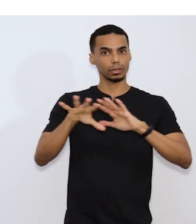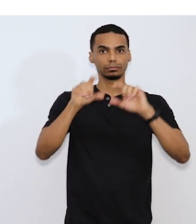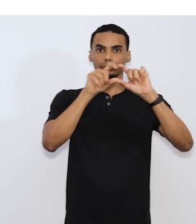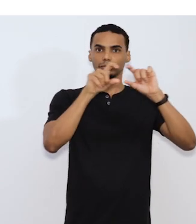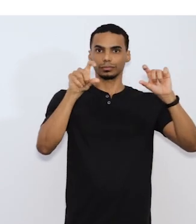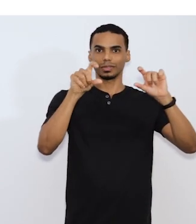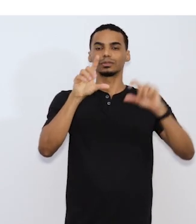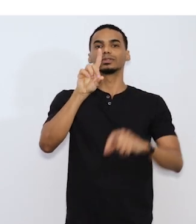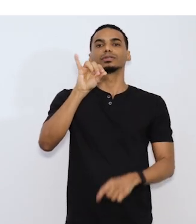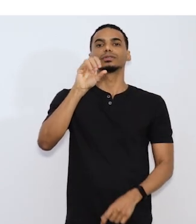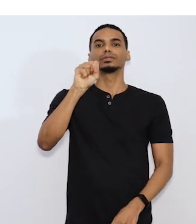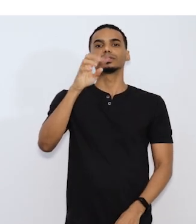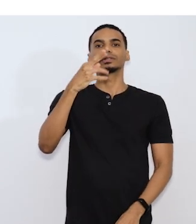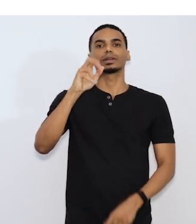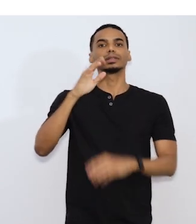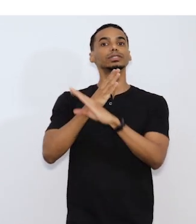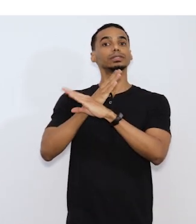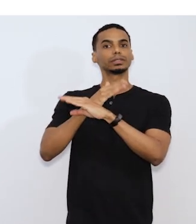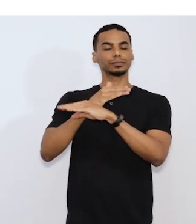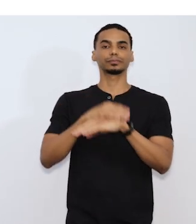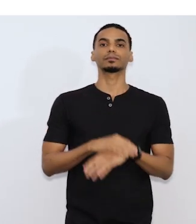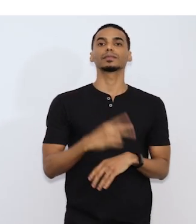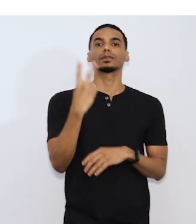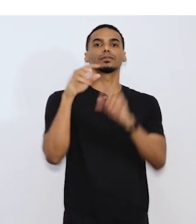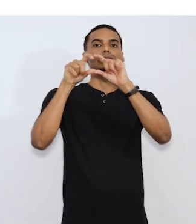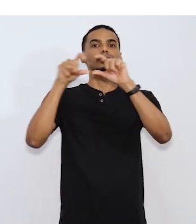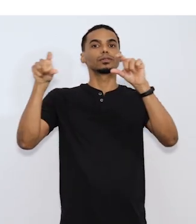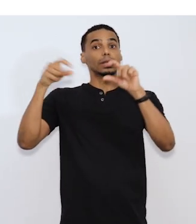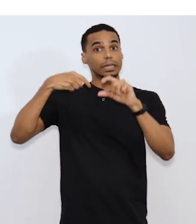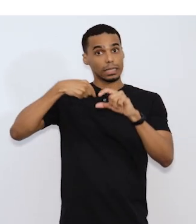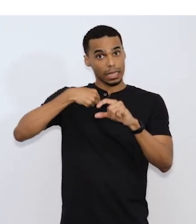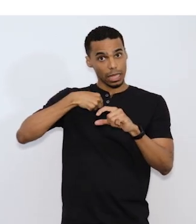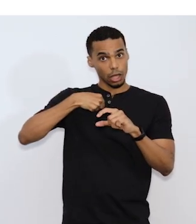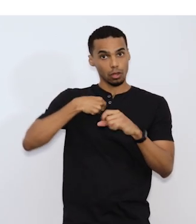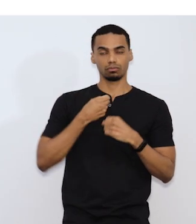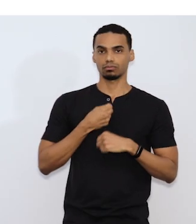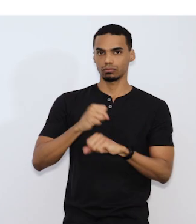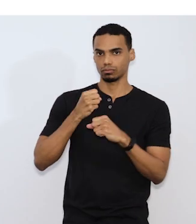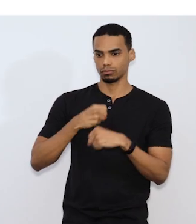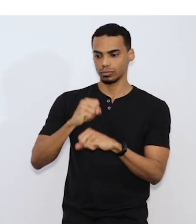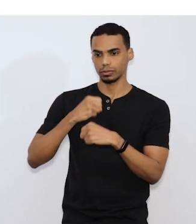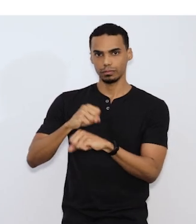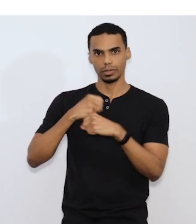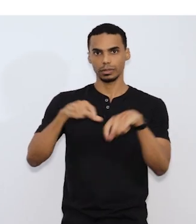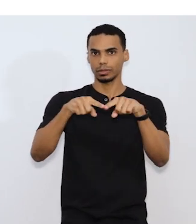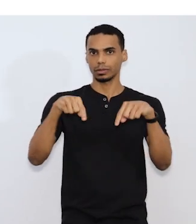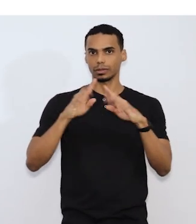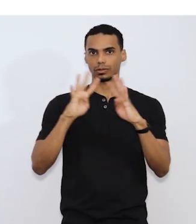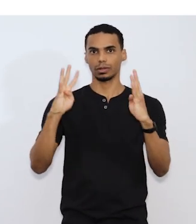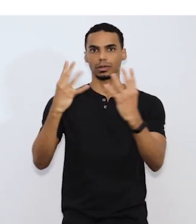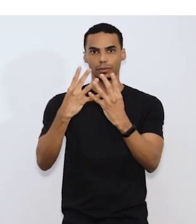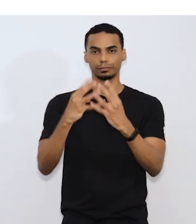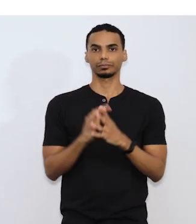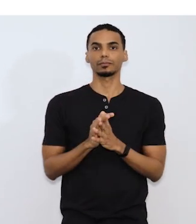verbo distrair, e eu tenho a segunda oração, enquanto eu dou uma limpada na jaula. E aqui eu tenho